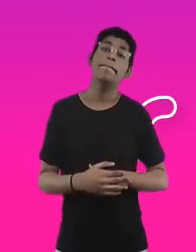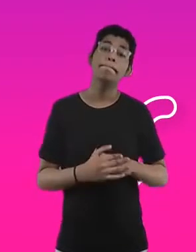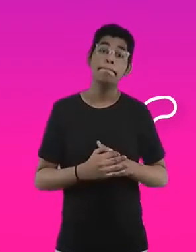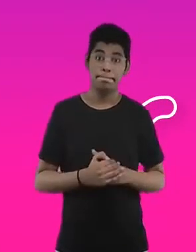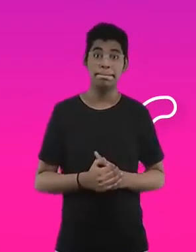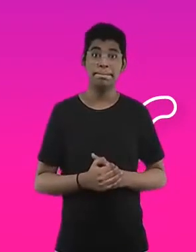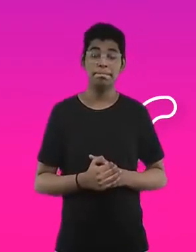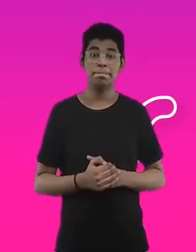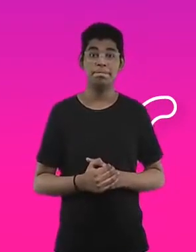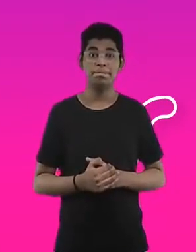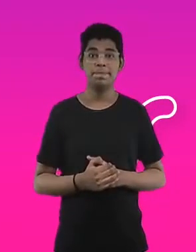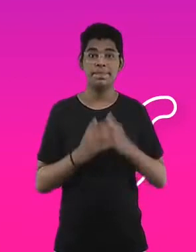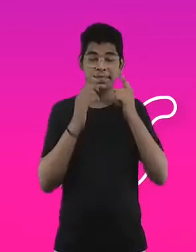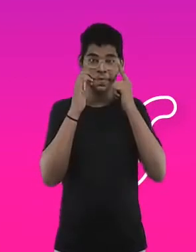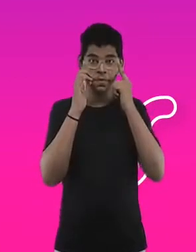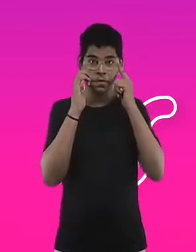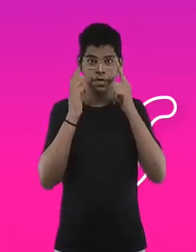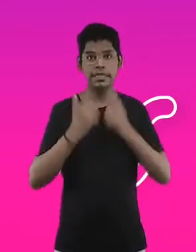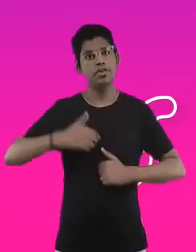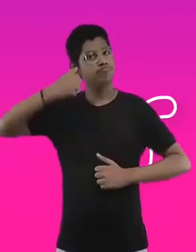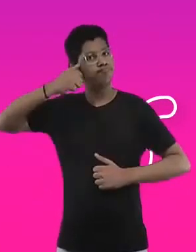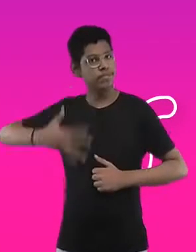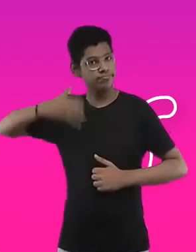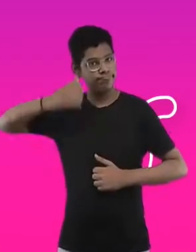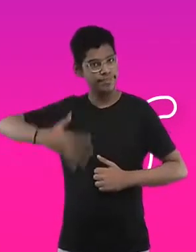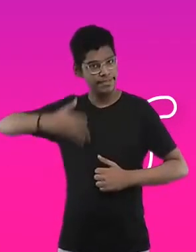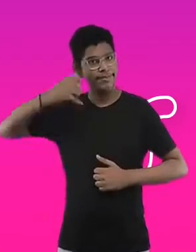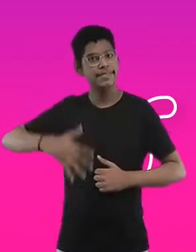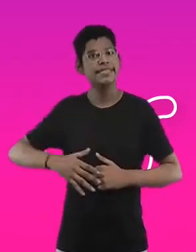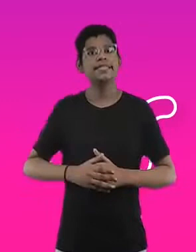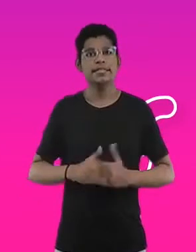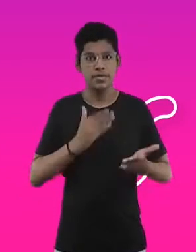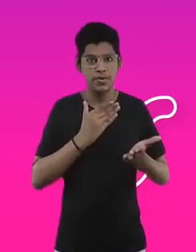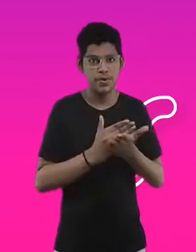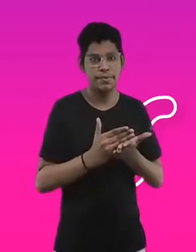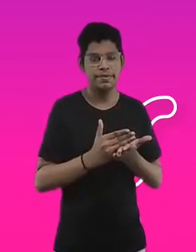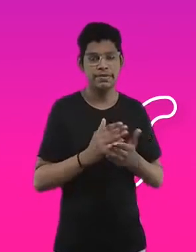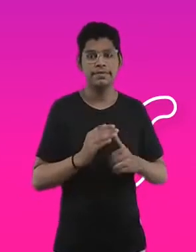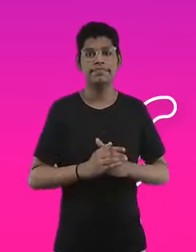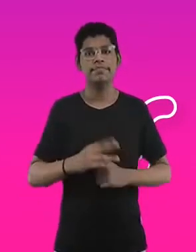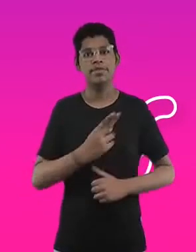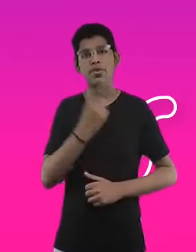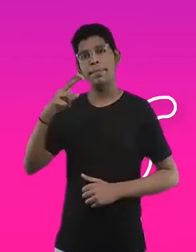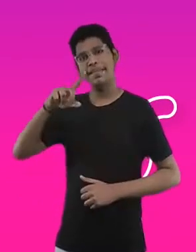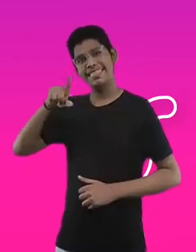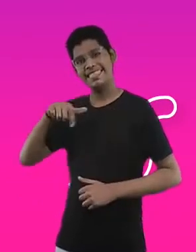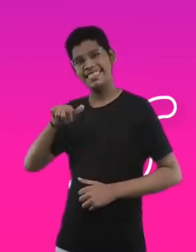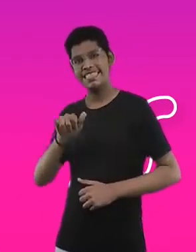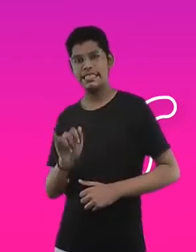Eu vou fazer a minha audiodescrição primeiro. Meu nome é Zaika, eu sou